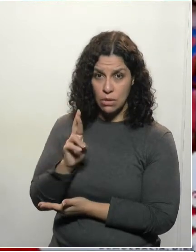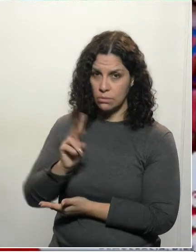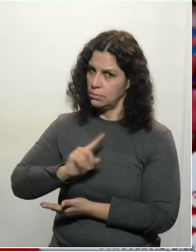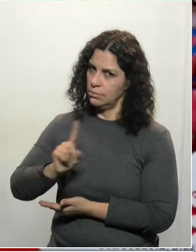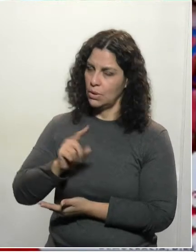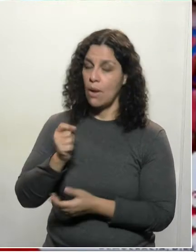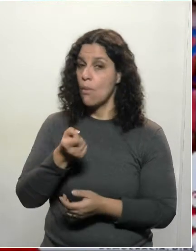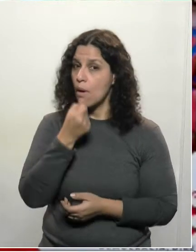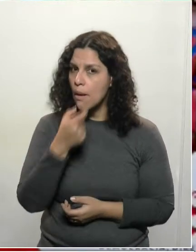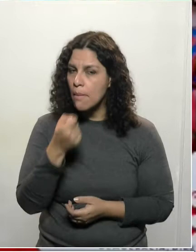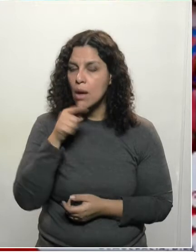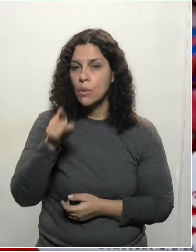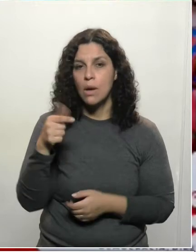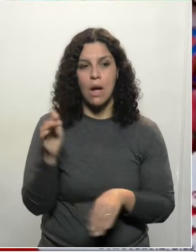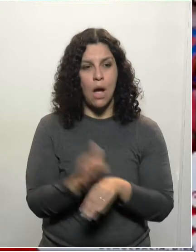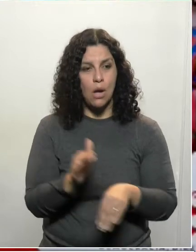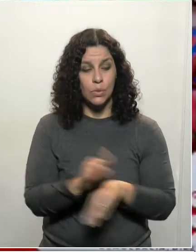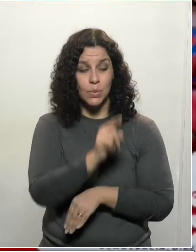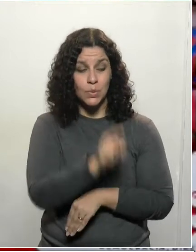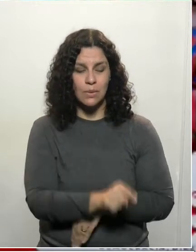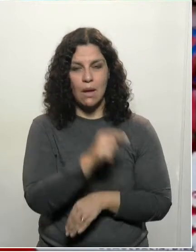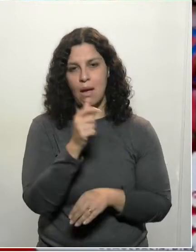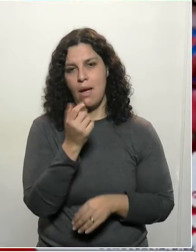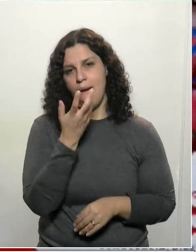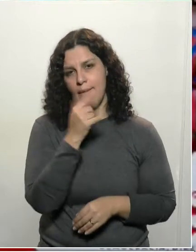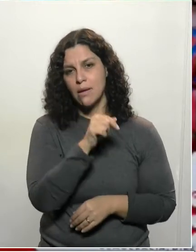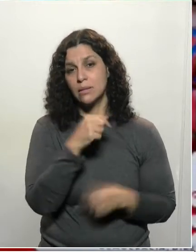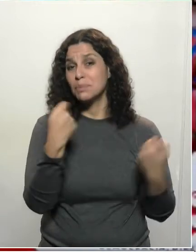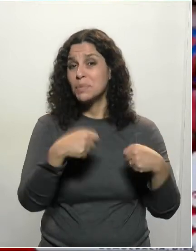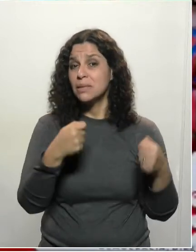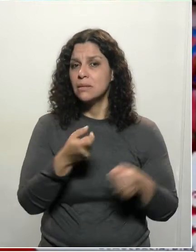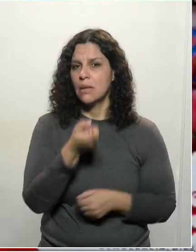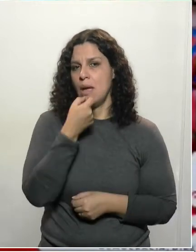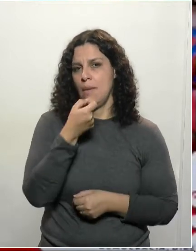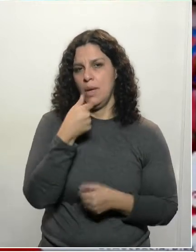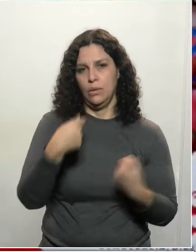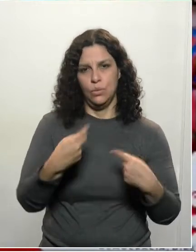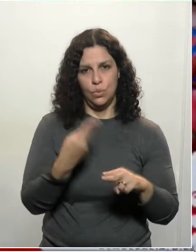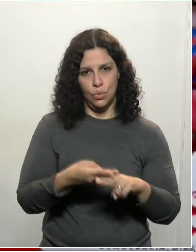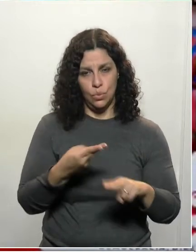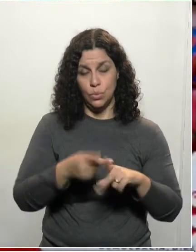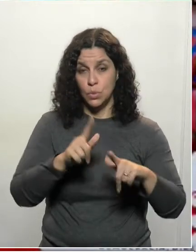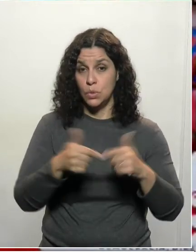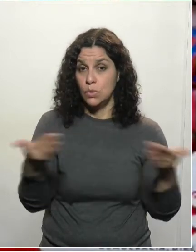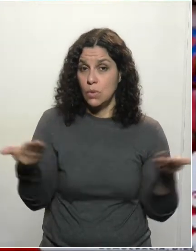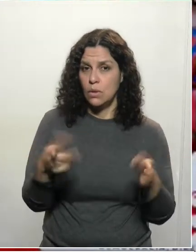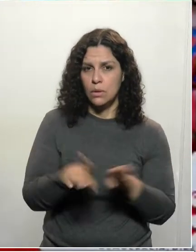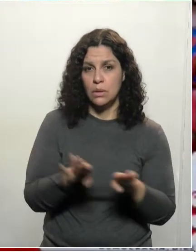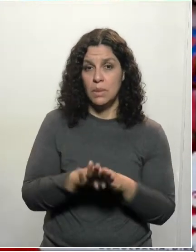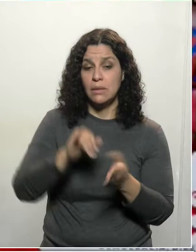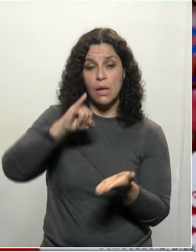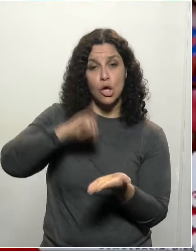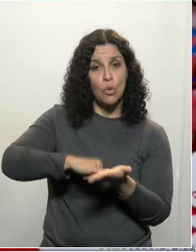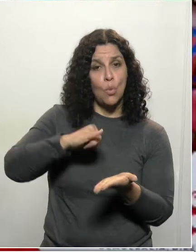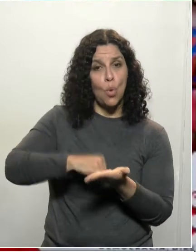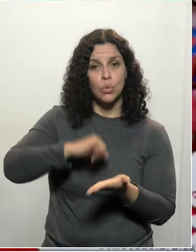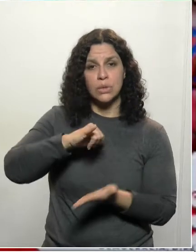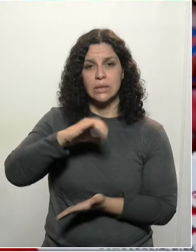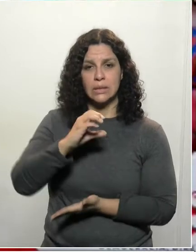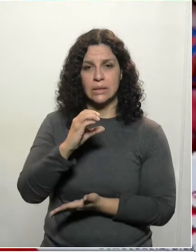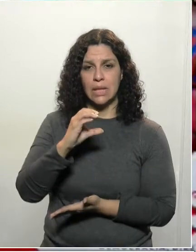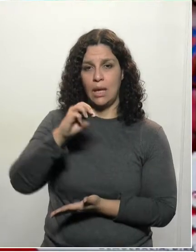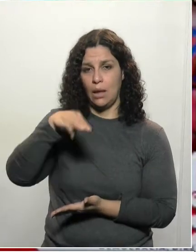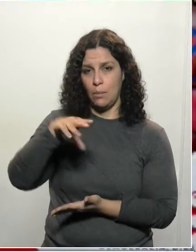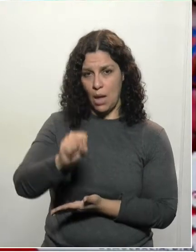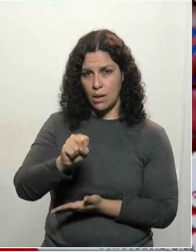um medicamento que o Valentim, a vida do Valentim depende desse medicamento. E se tiver a isenção do ICMS,